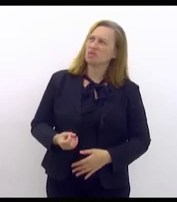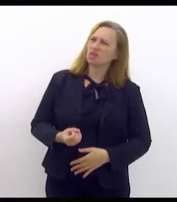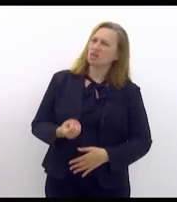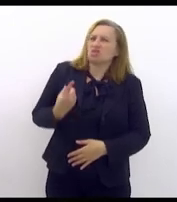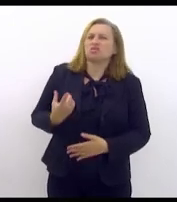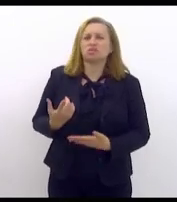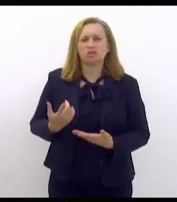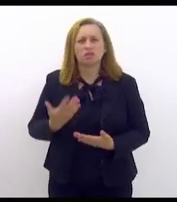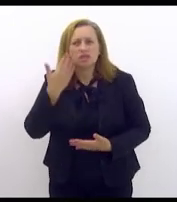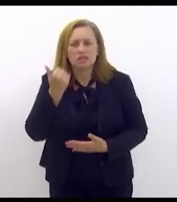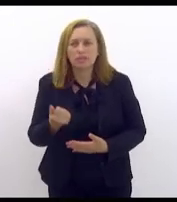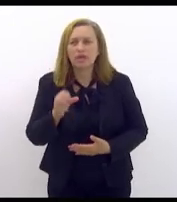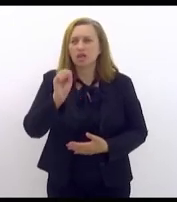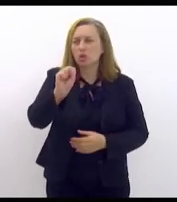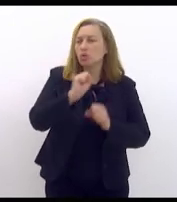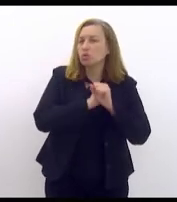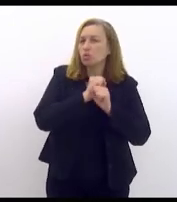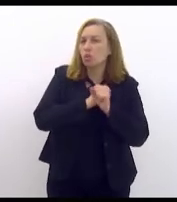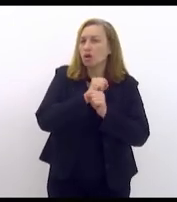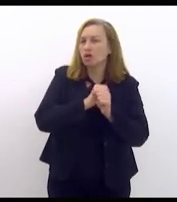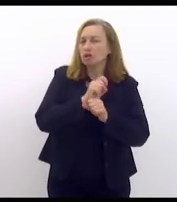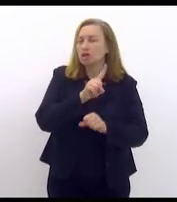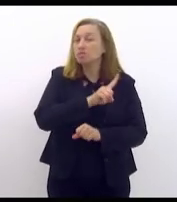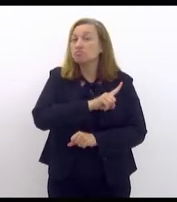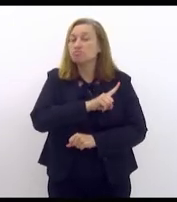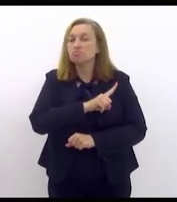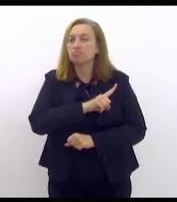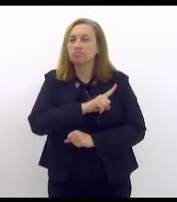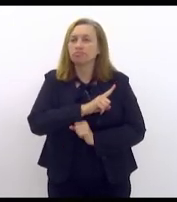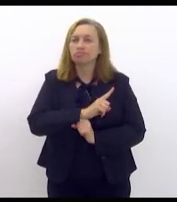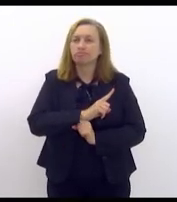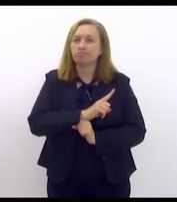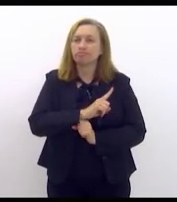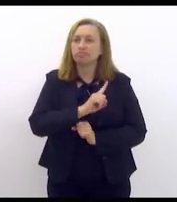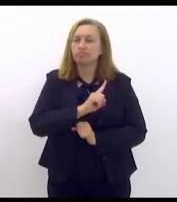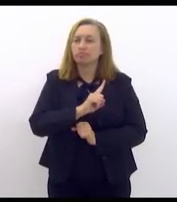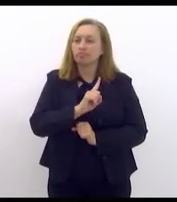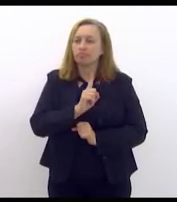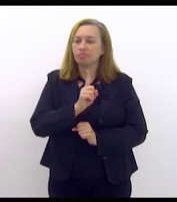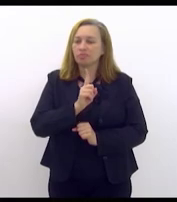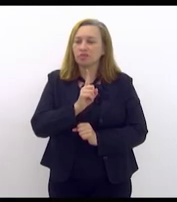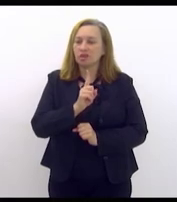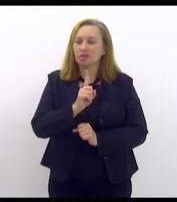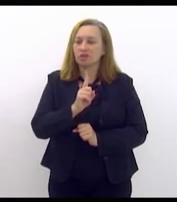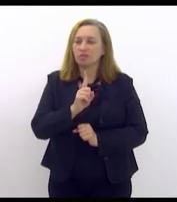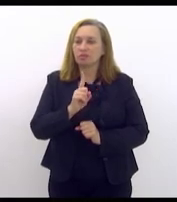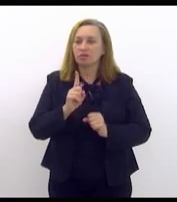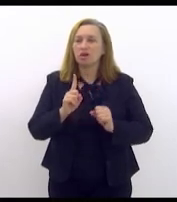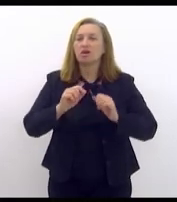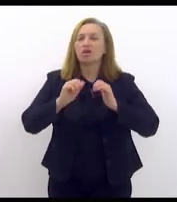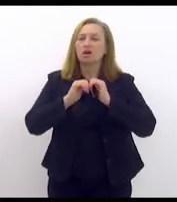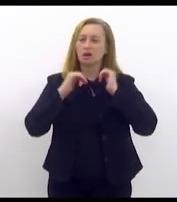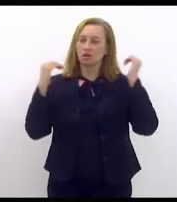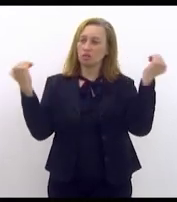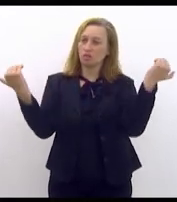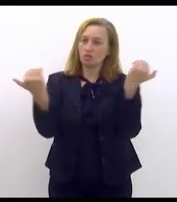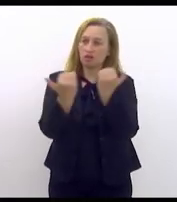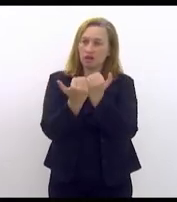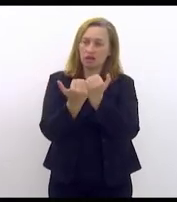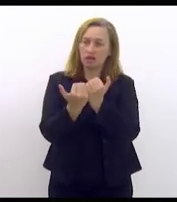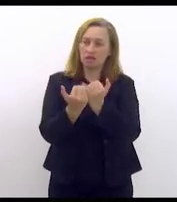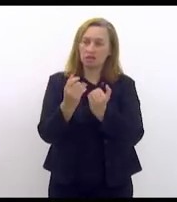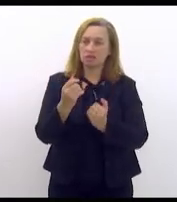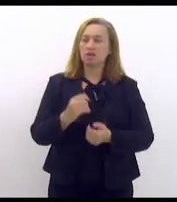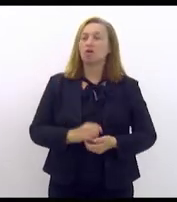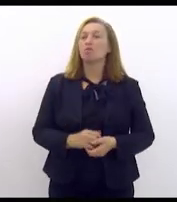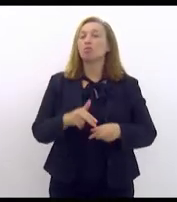saber que há 8 anos não era realizada a Conferência Estadual de Juventude. Por quê? Justamente por